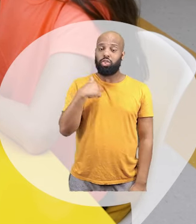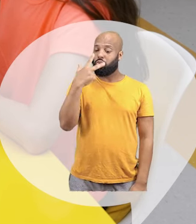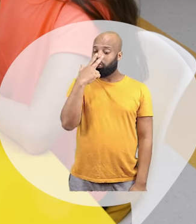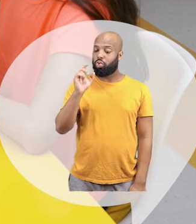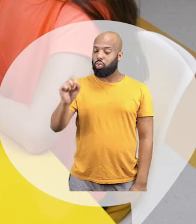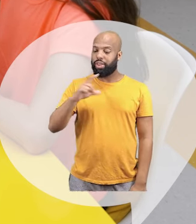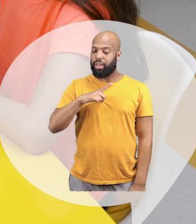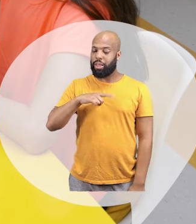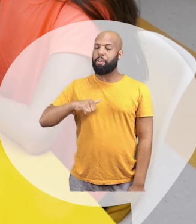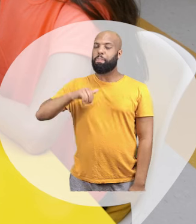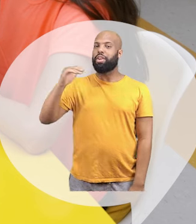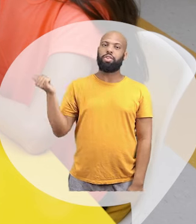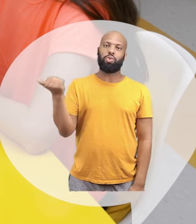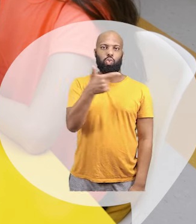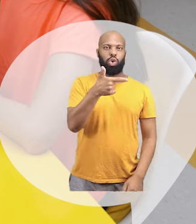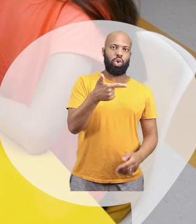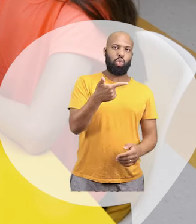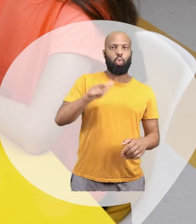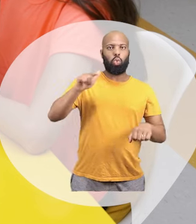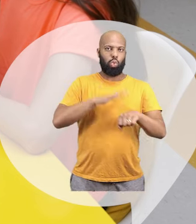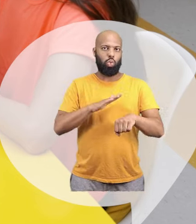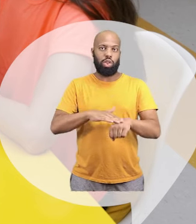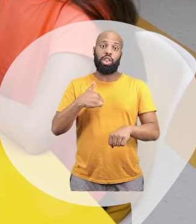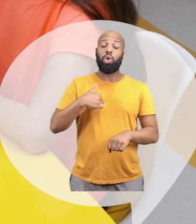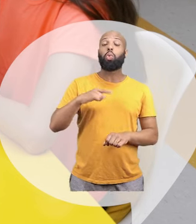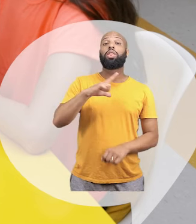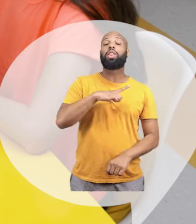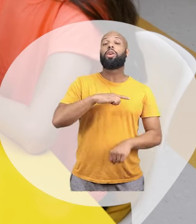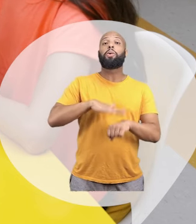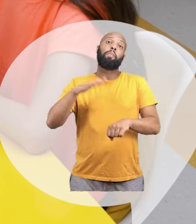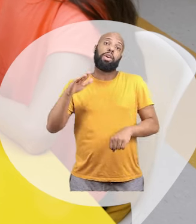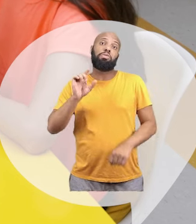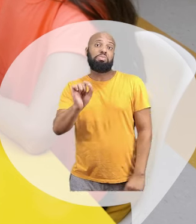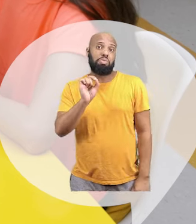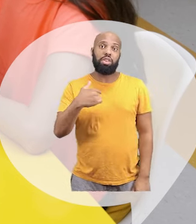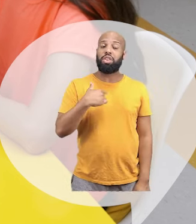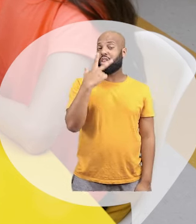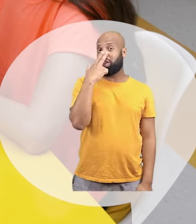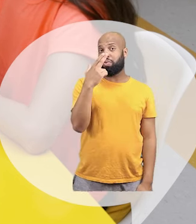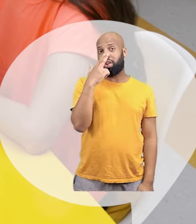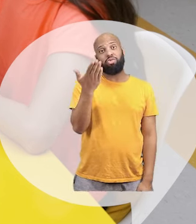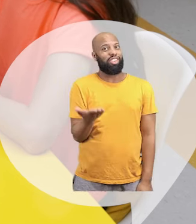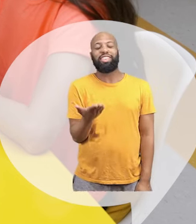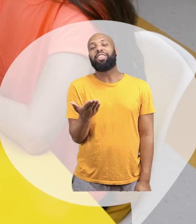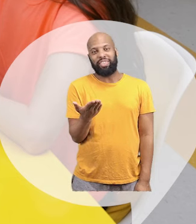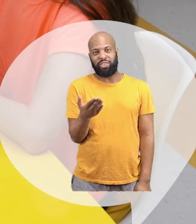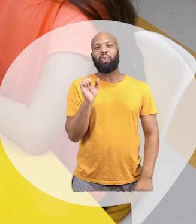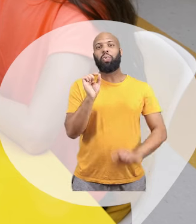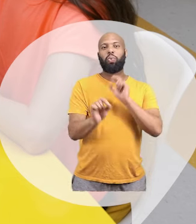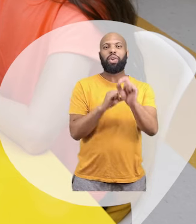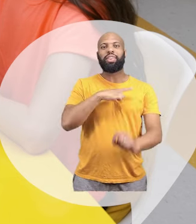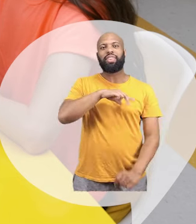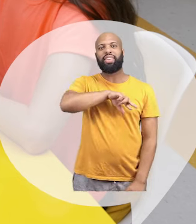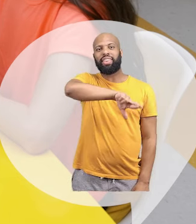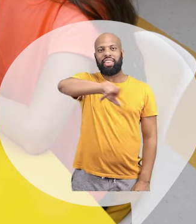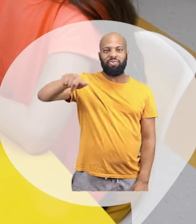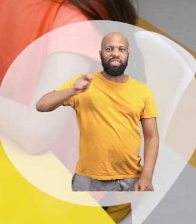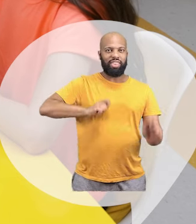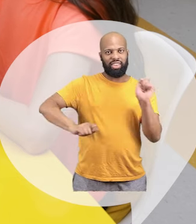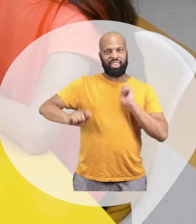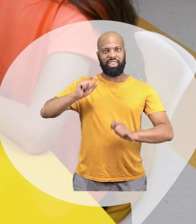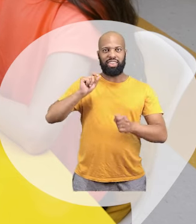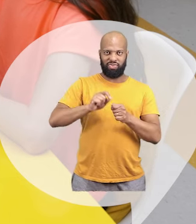eu acho que é o que tem a mais sabe pelo menos eu posso dizer o que eu tenho mais eu acho que é isso assim é